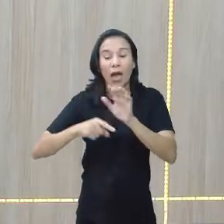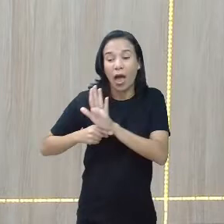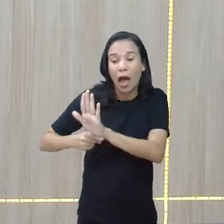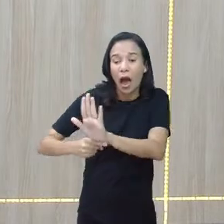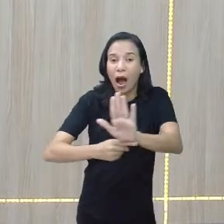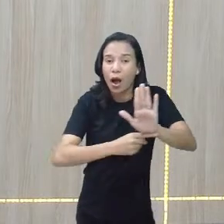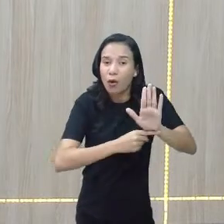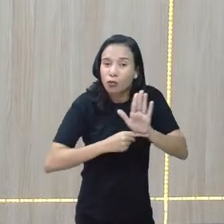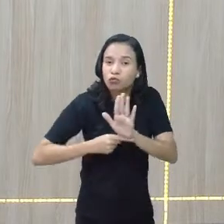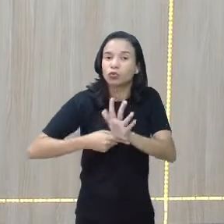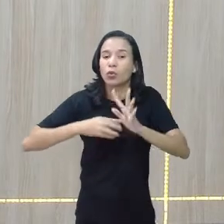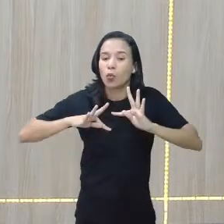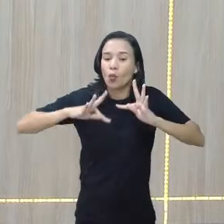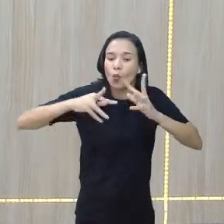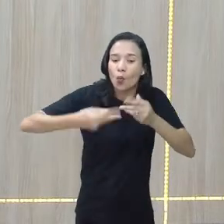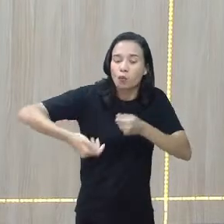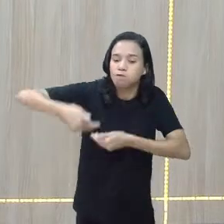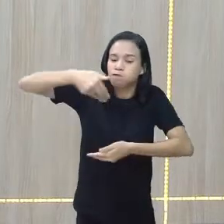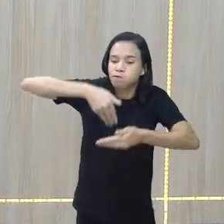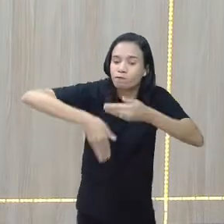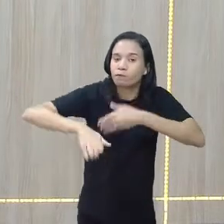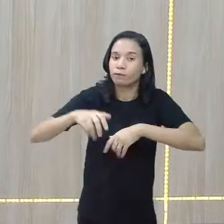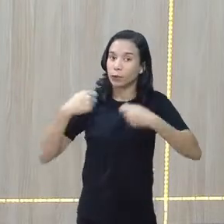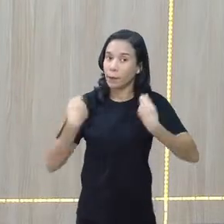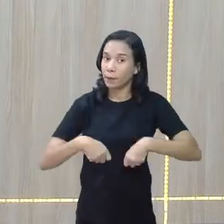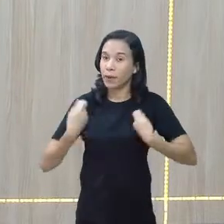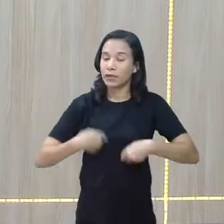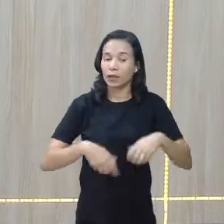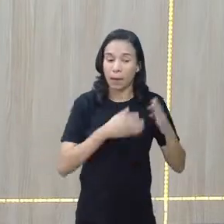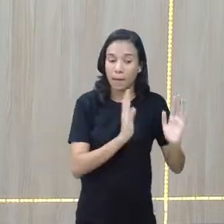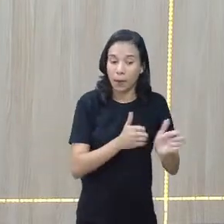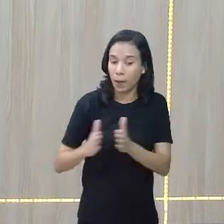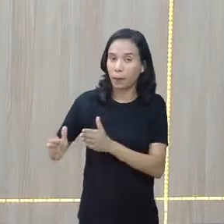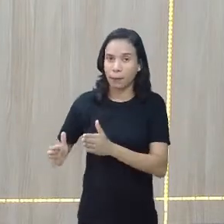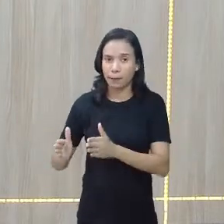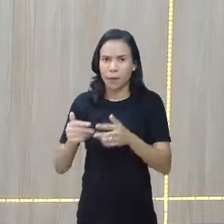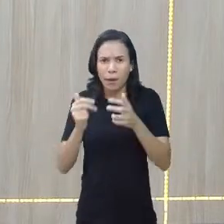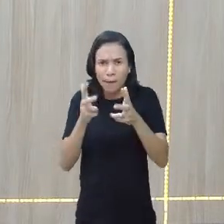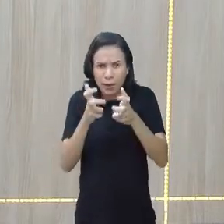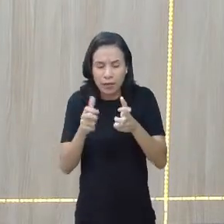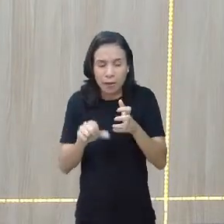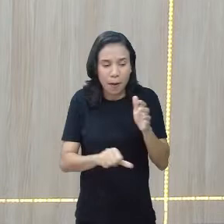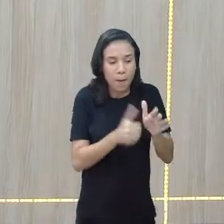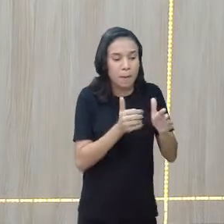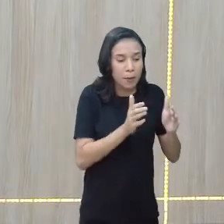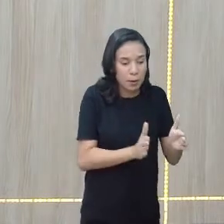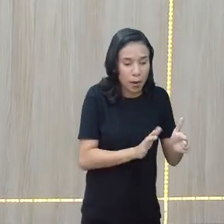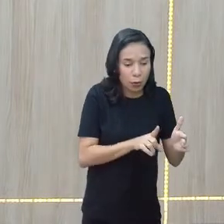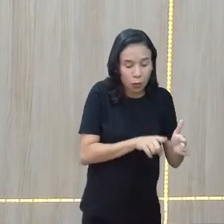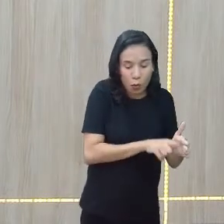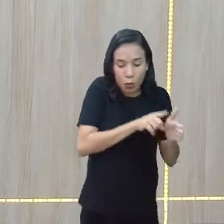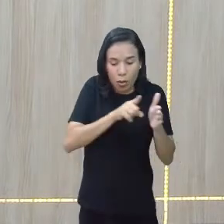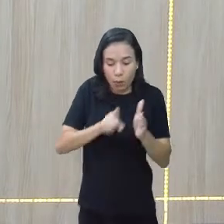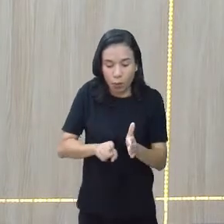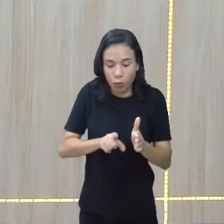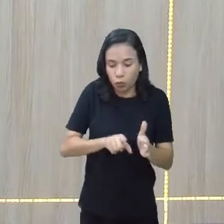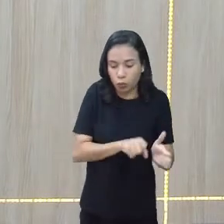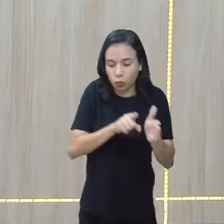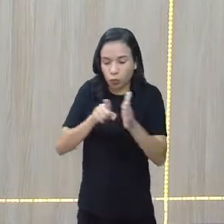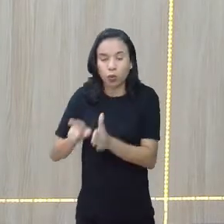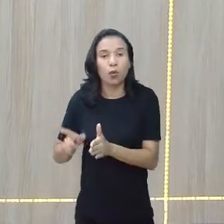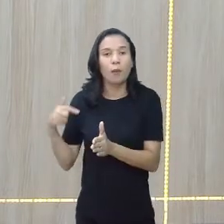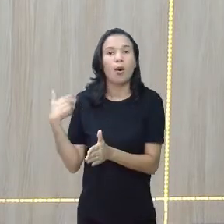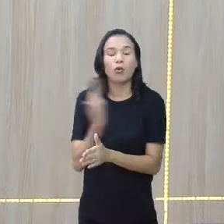e o planejamento. Então, a gente precisa ter uma sequência, a gente precisa perceber o que vem primeiro, o que é um aspecto preditor para que a